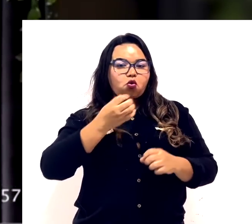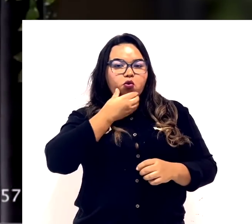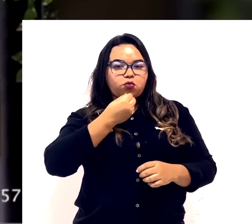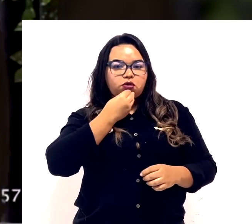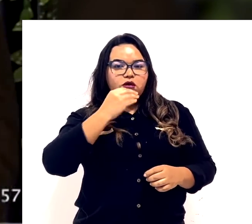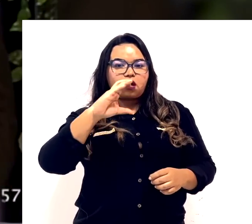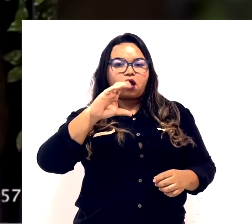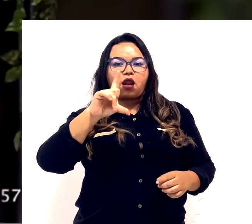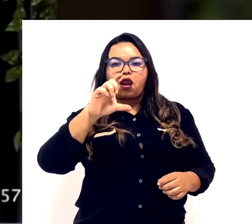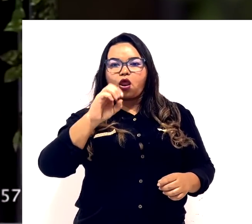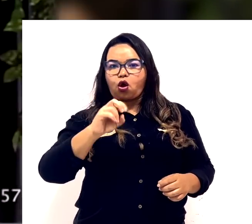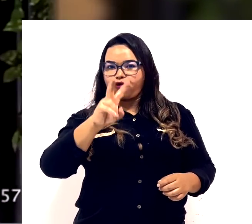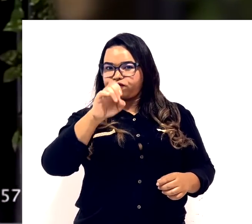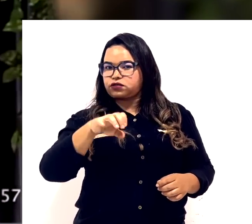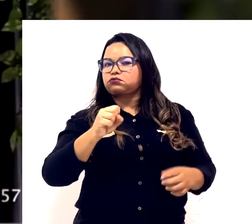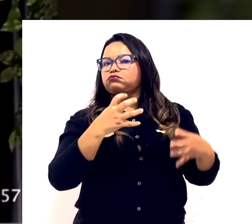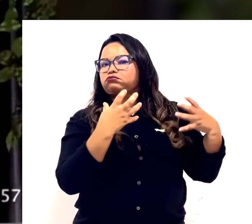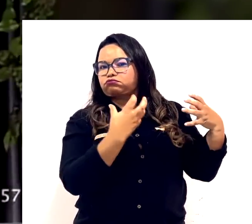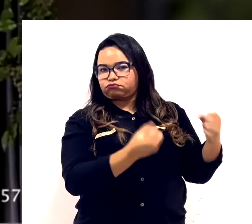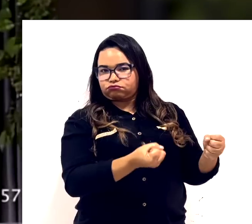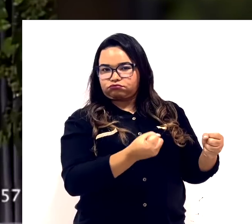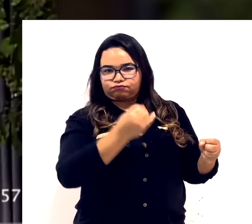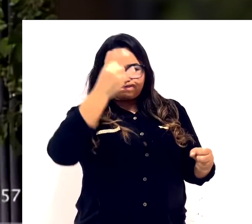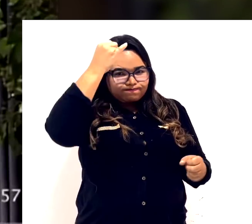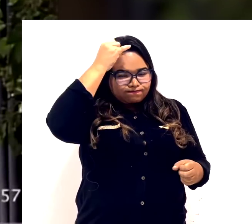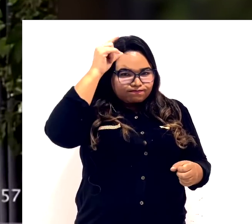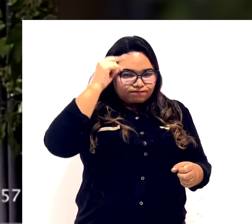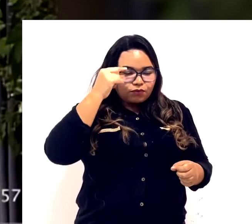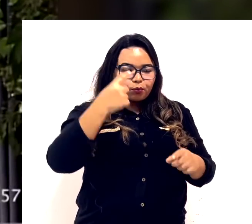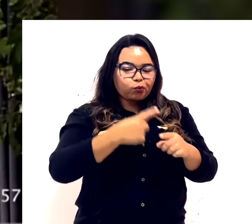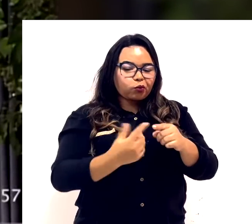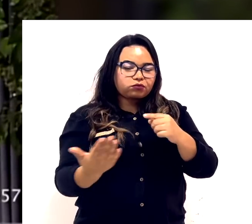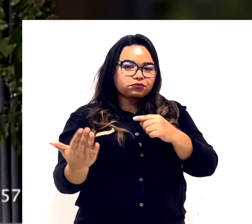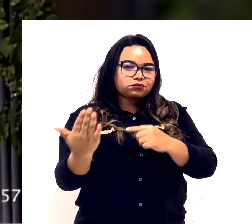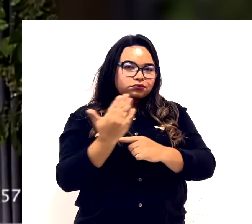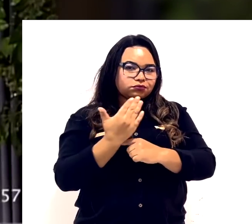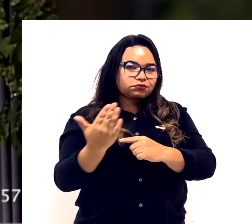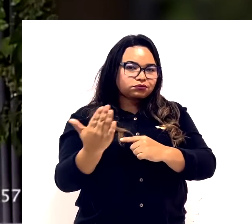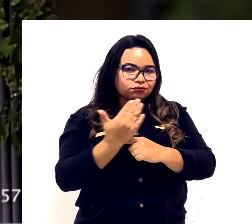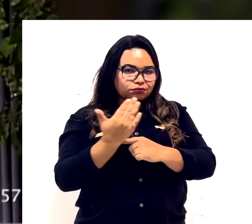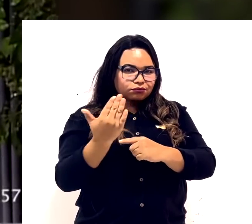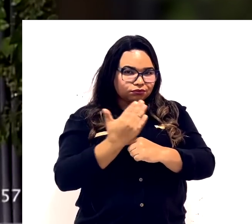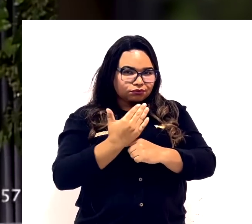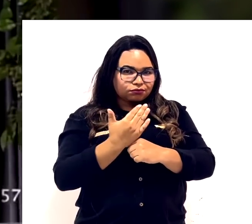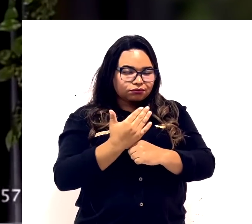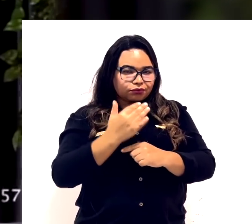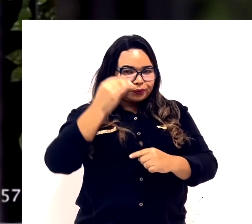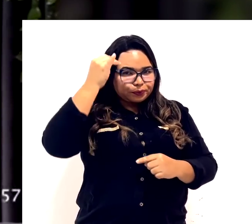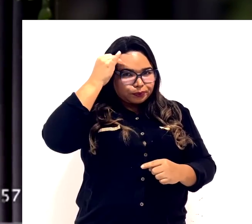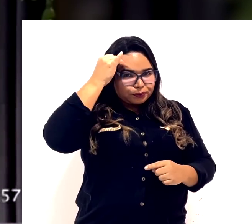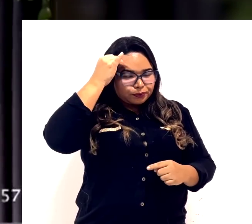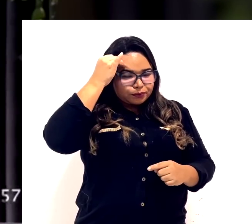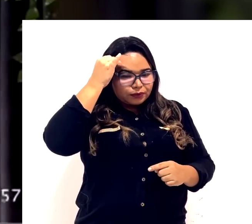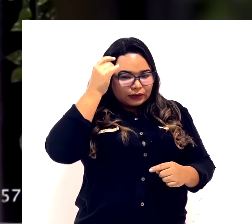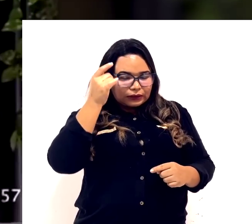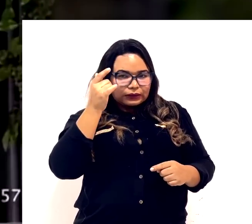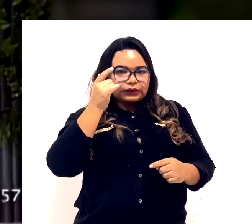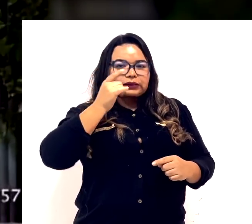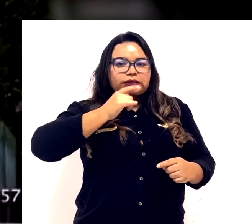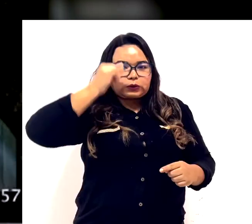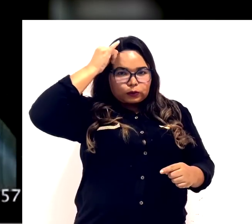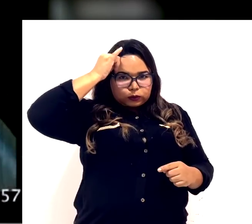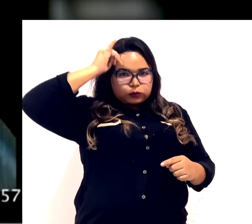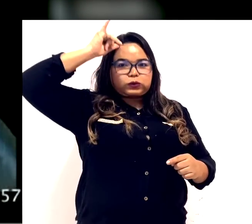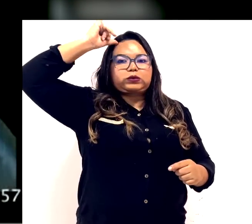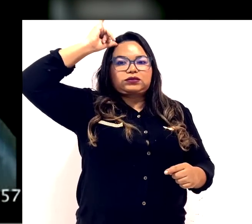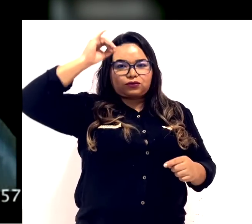outro, como o homem que ajudou o poder do chifre pequeno a chegar à sua realização. Daniel 7, verso